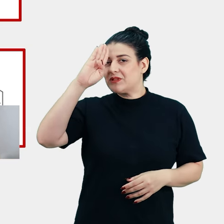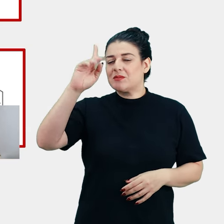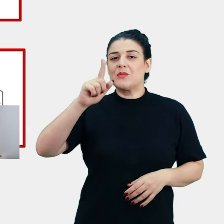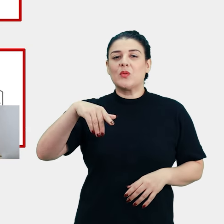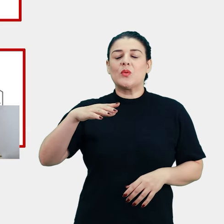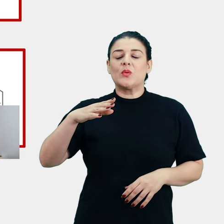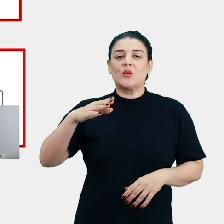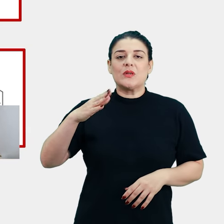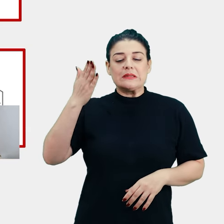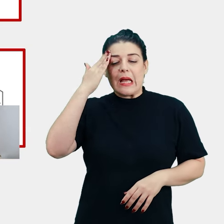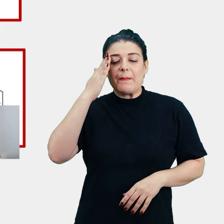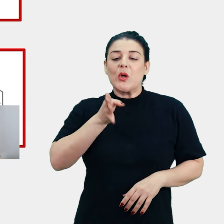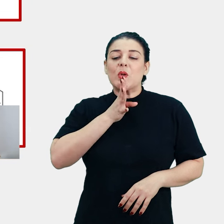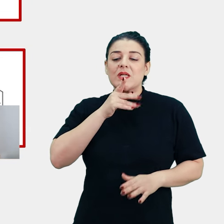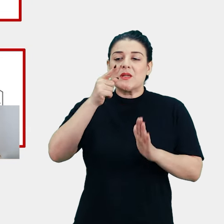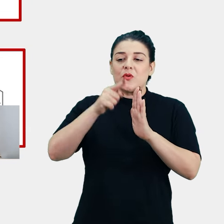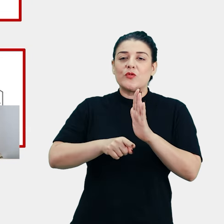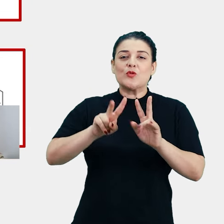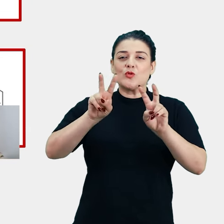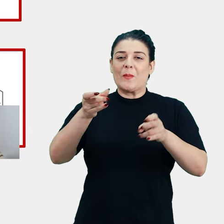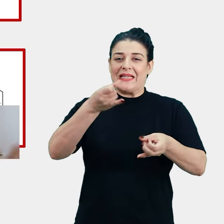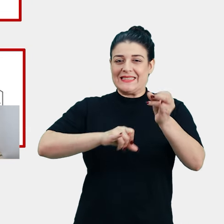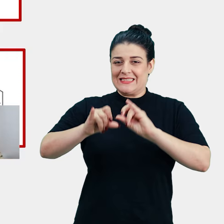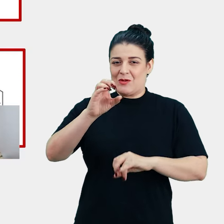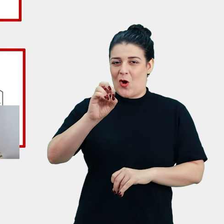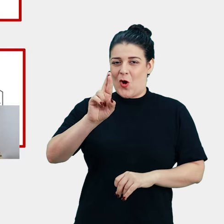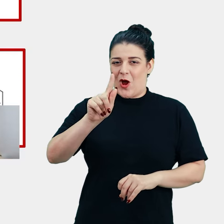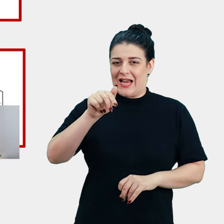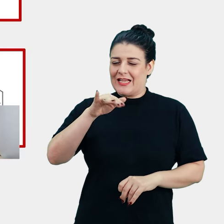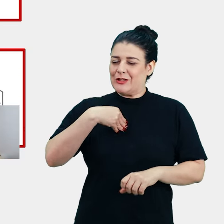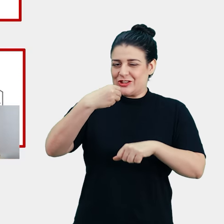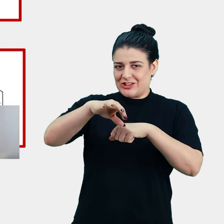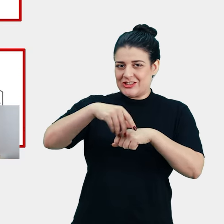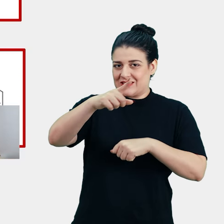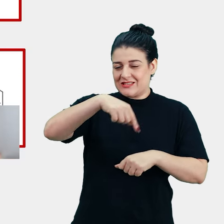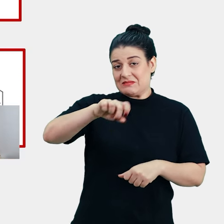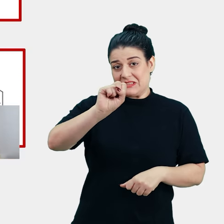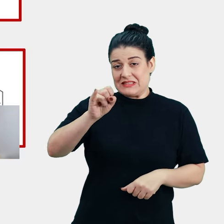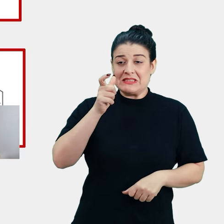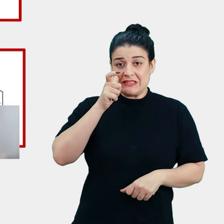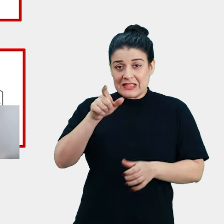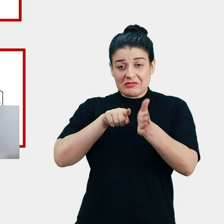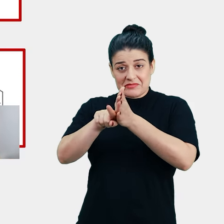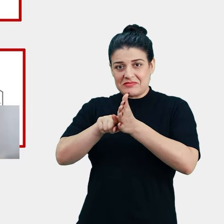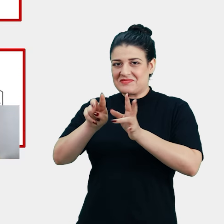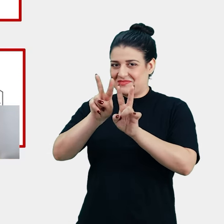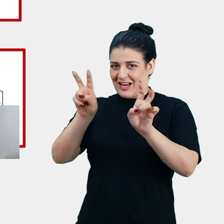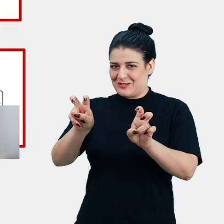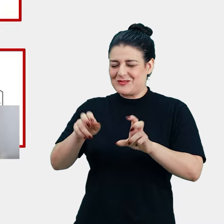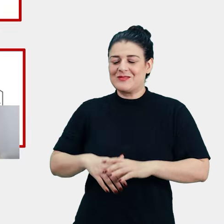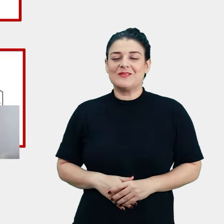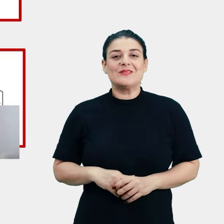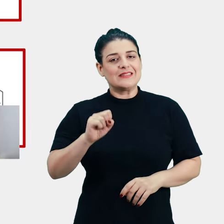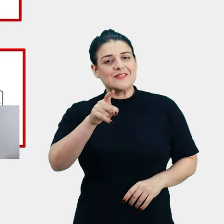conhecimento de química orgânica, tá bom? Então, deixo aqui as dicas, tá? Para quem interessar pelo assunto, né? Para